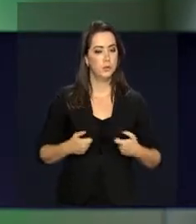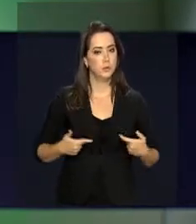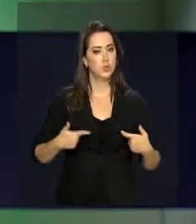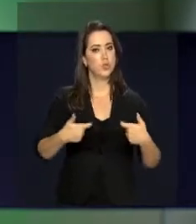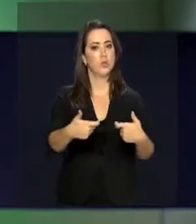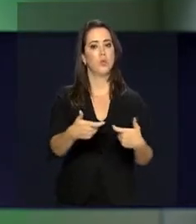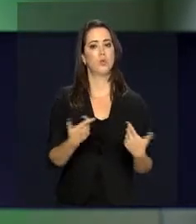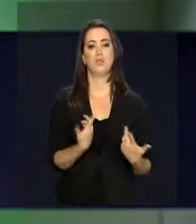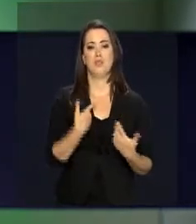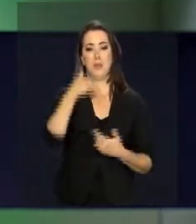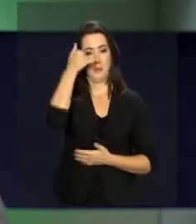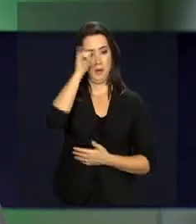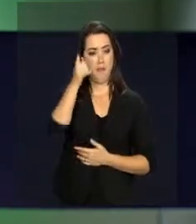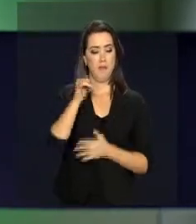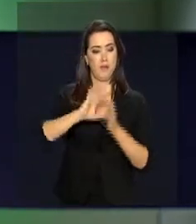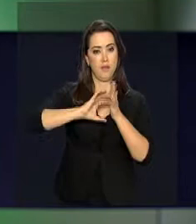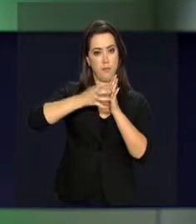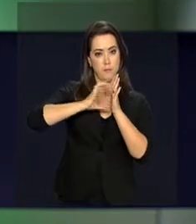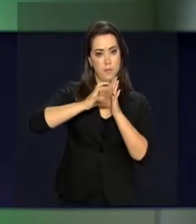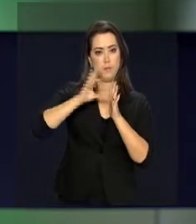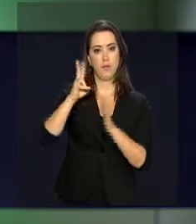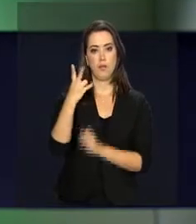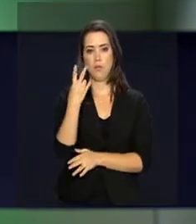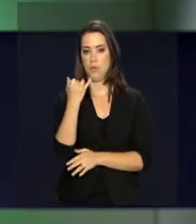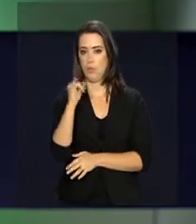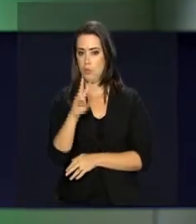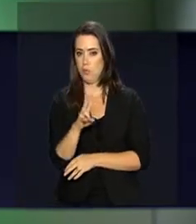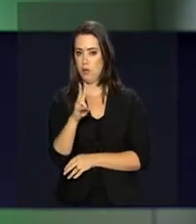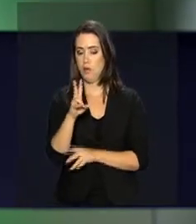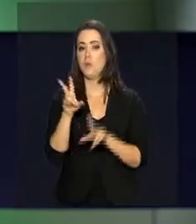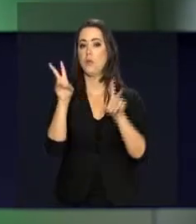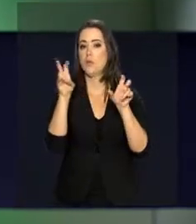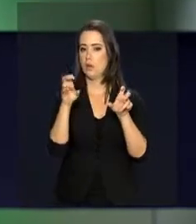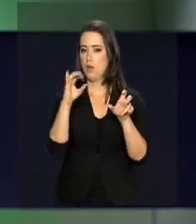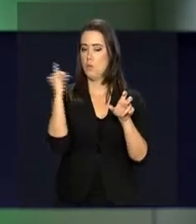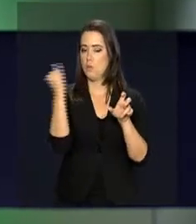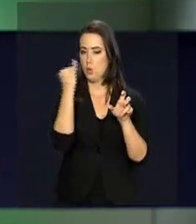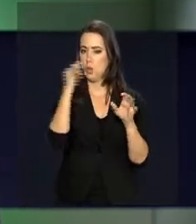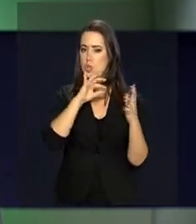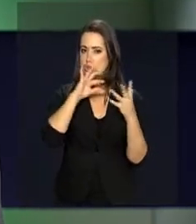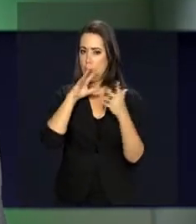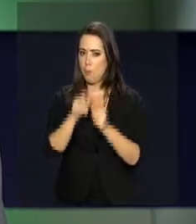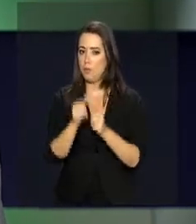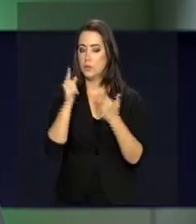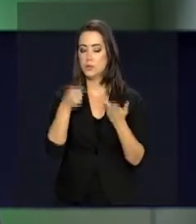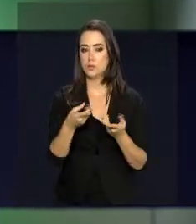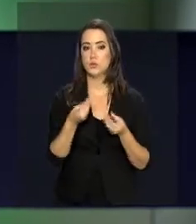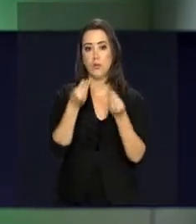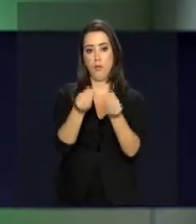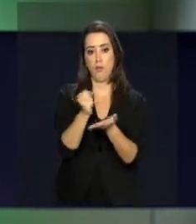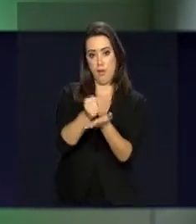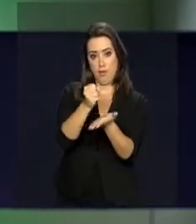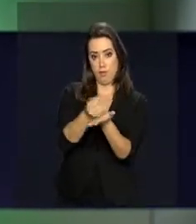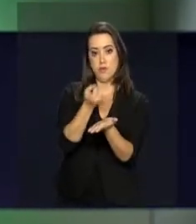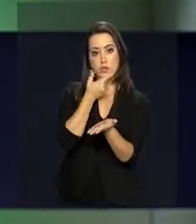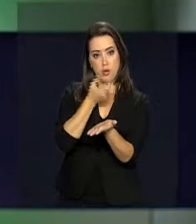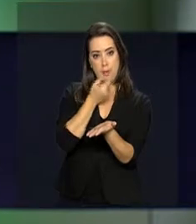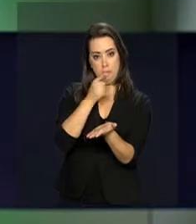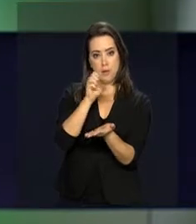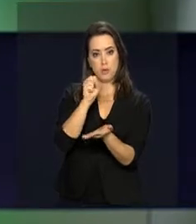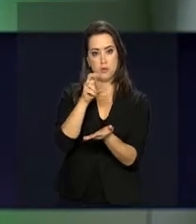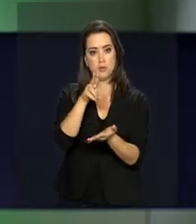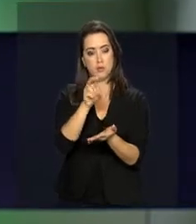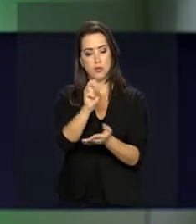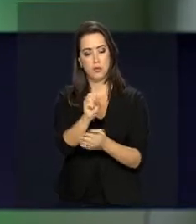contra o hiv como referência mundial no tema a garantia de tratamento para todos pelo sistema único de saúde e as ações para